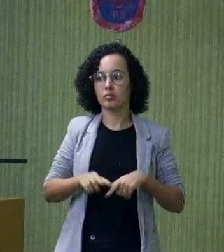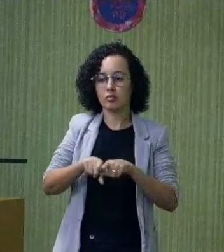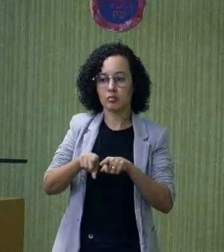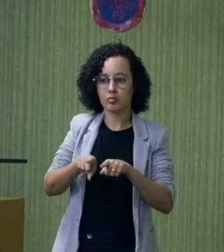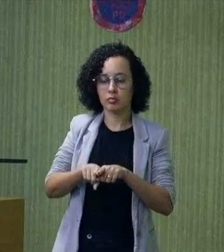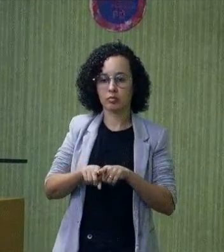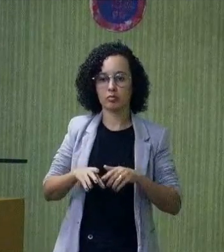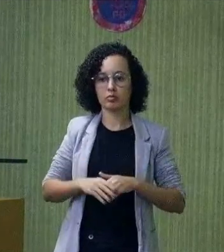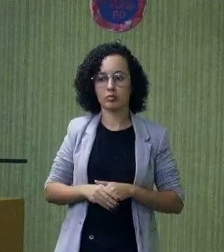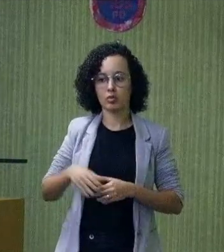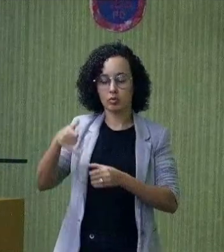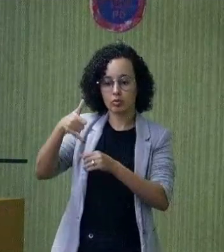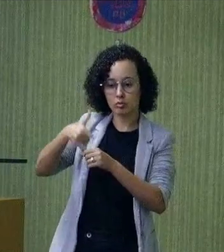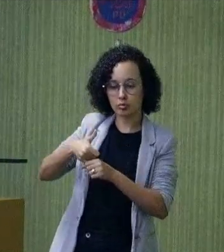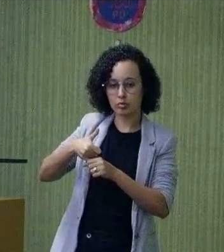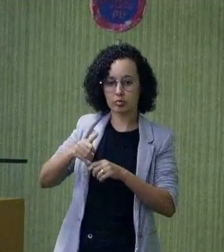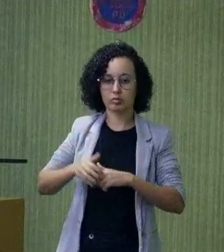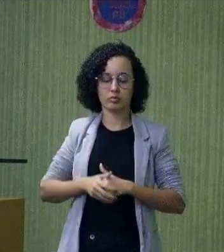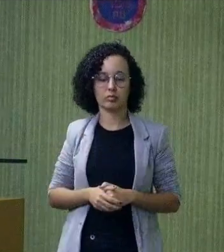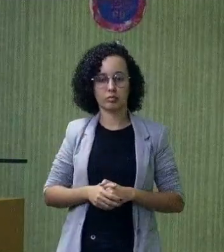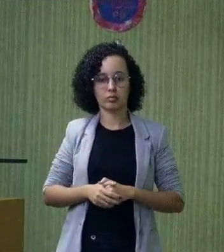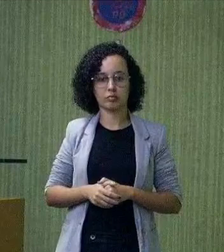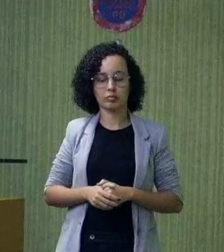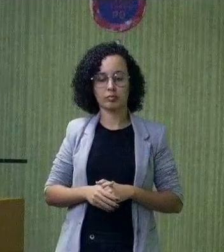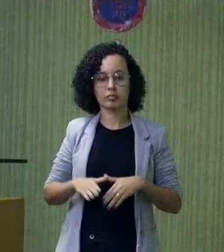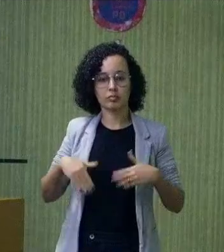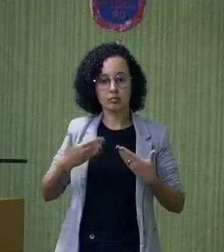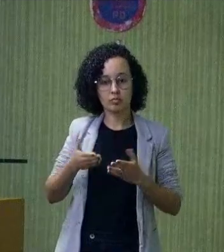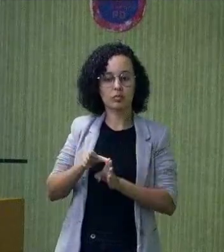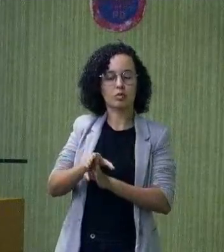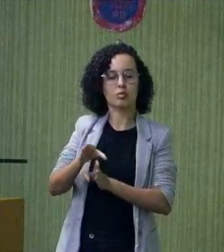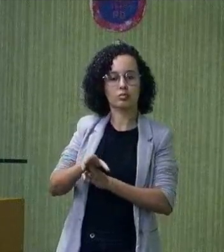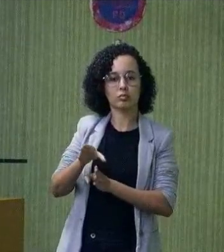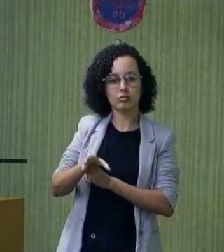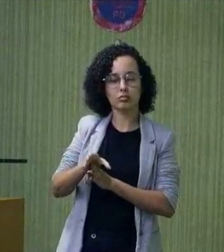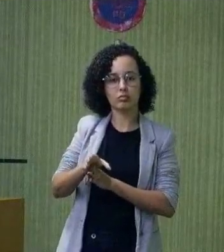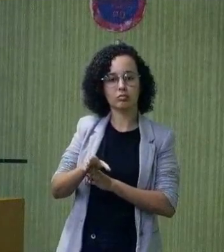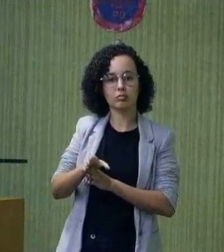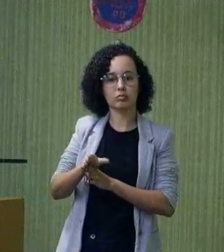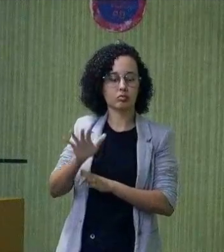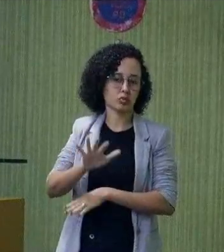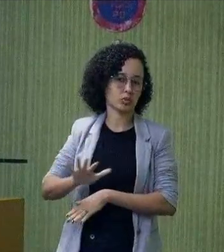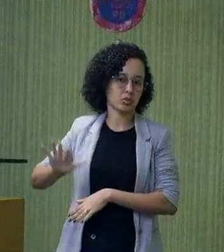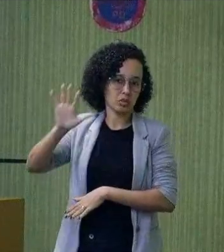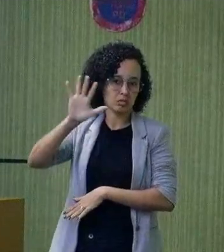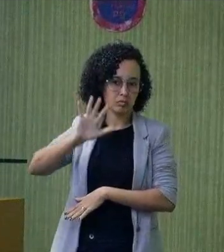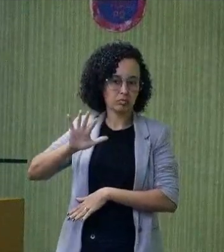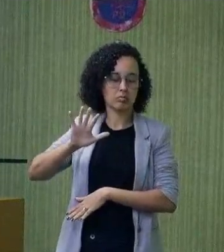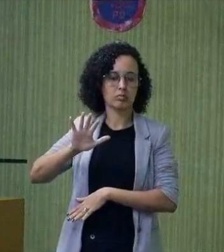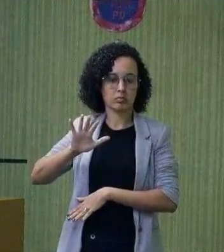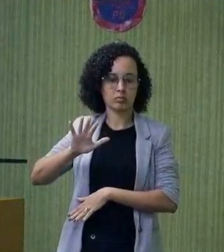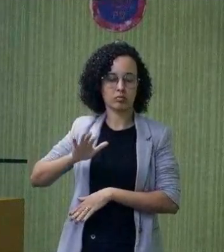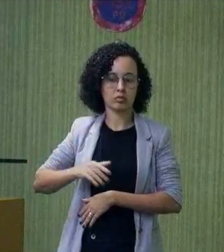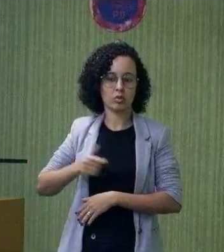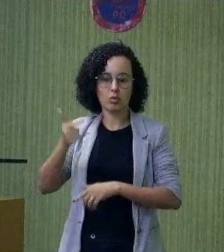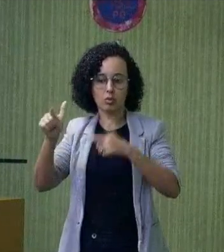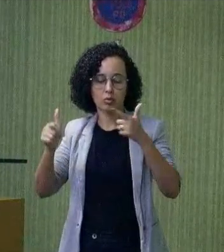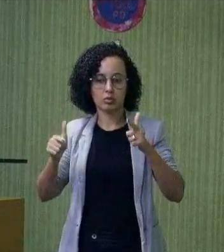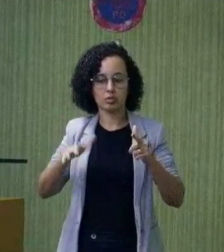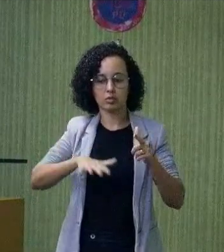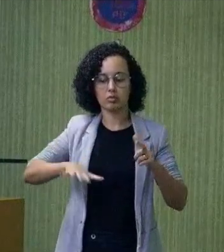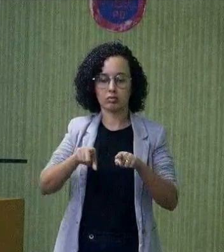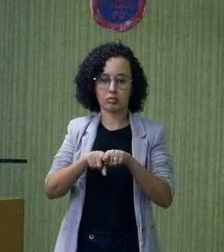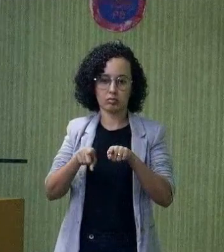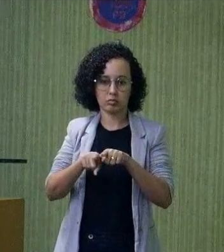aos combustíveis então ele fez uma recomendação assim genérica né abrangendo outras áreas